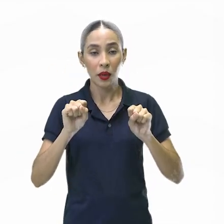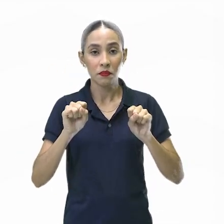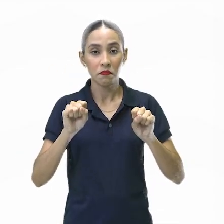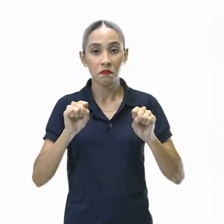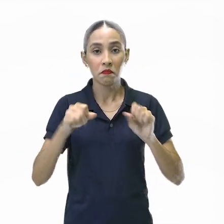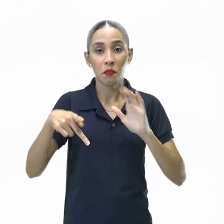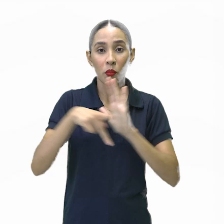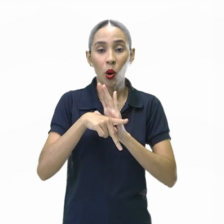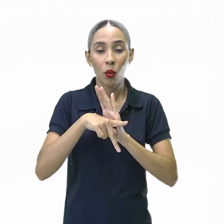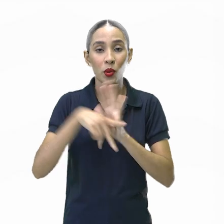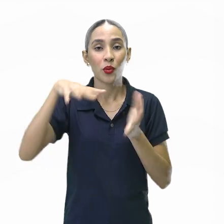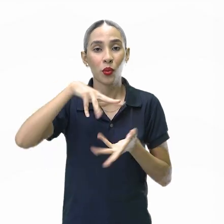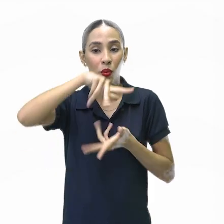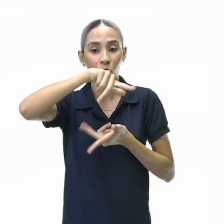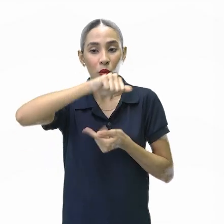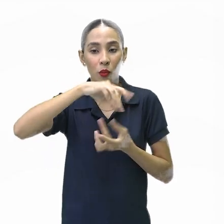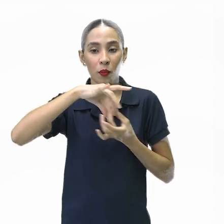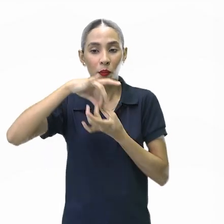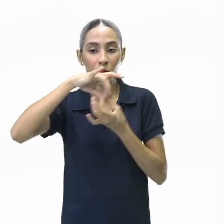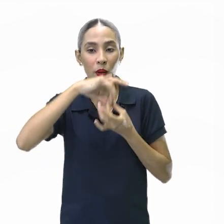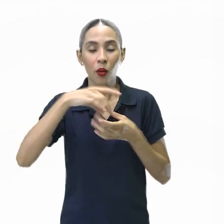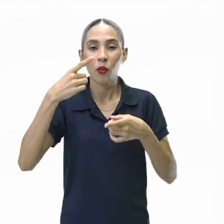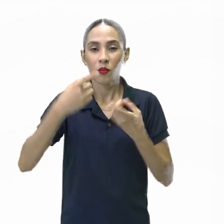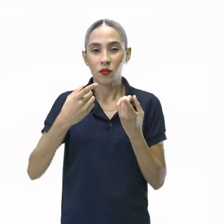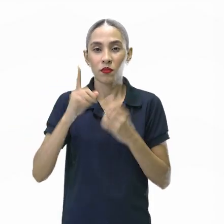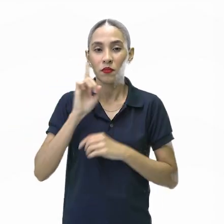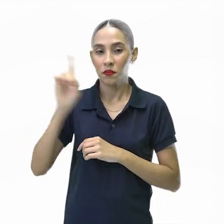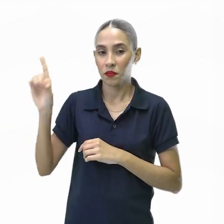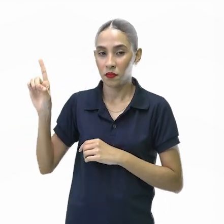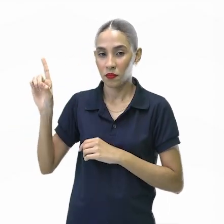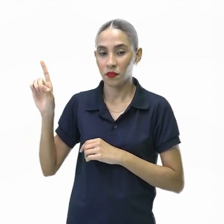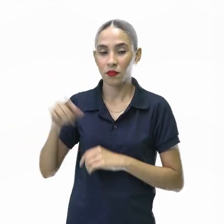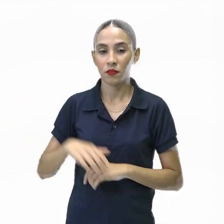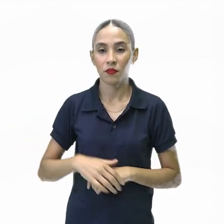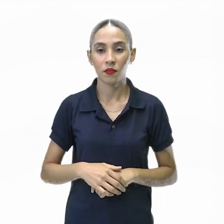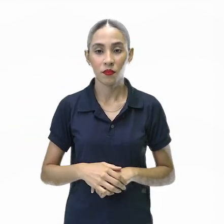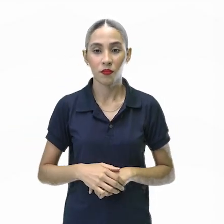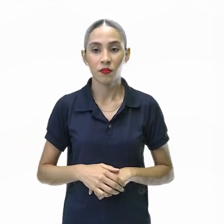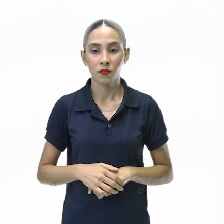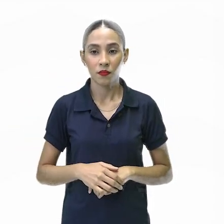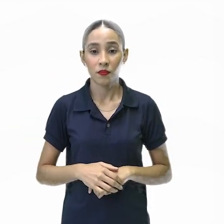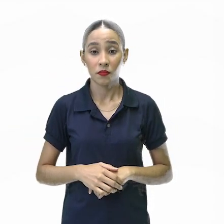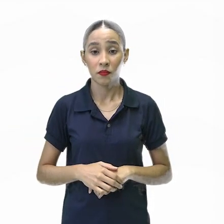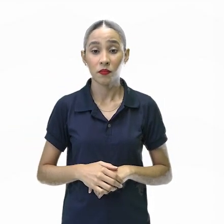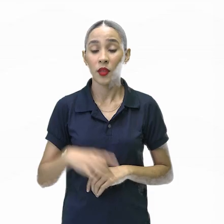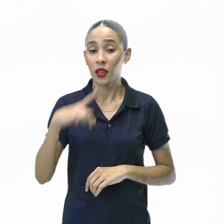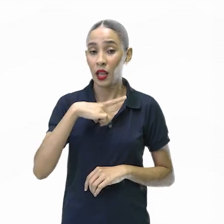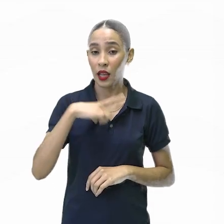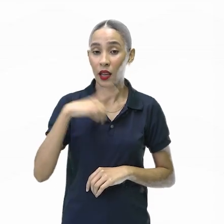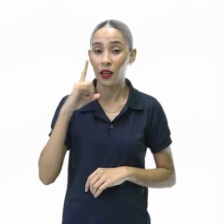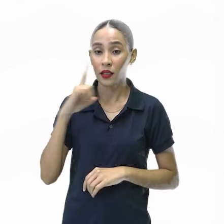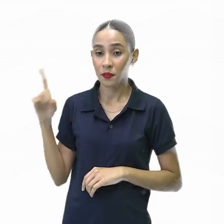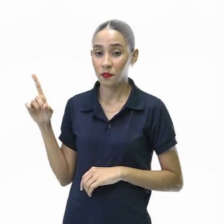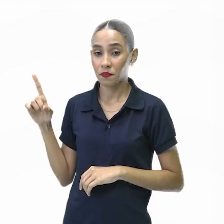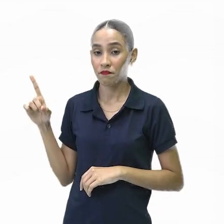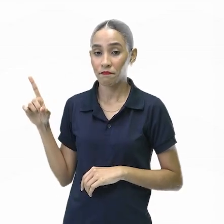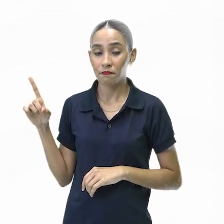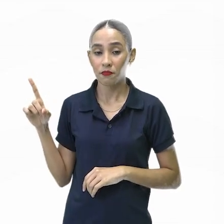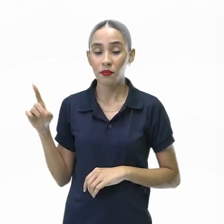uma sigla que é americana, né? Que é inglesa. Muito bem, aí você tem aí o